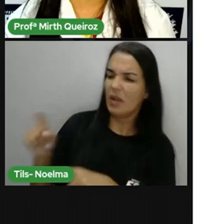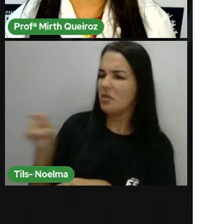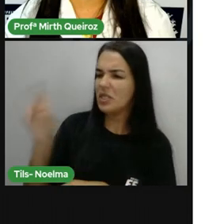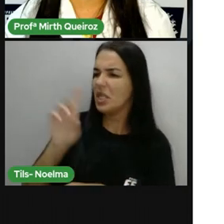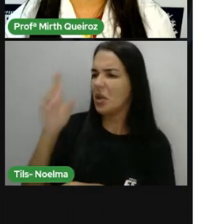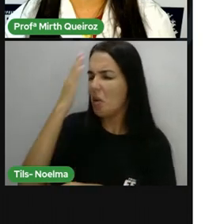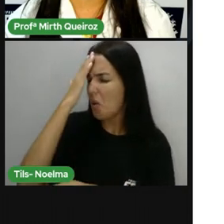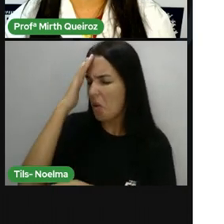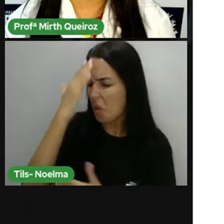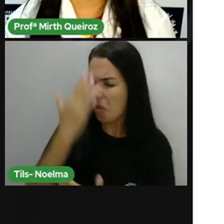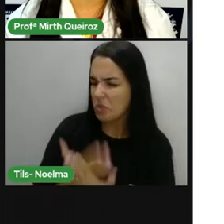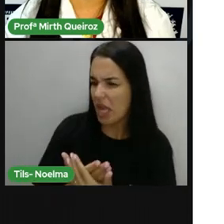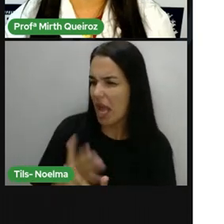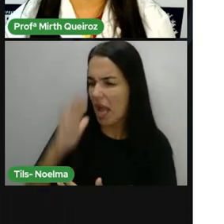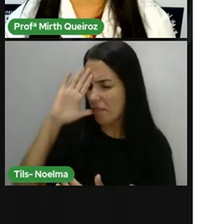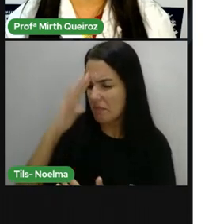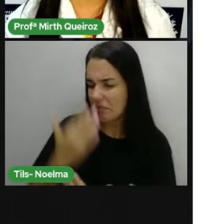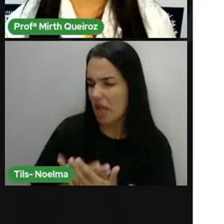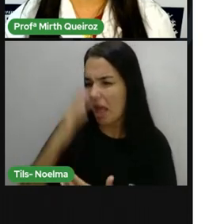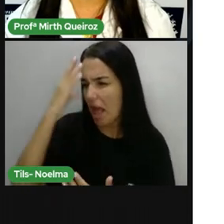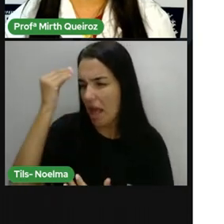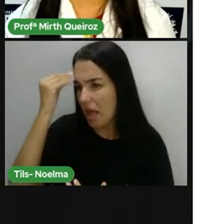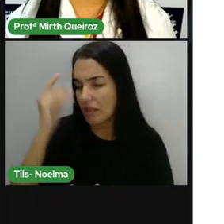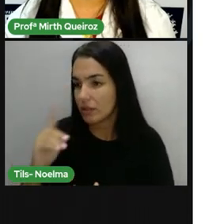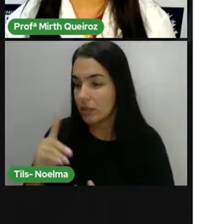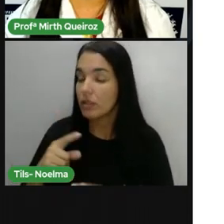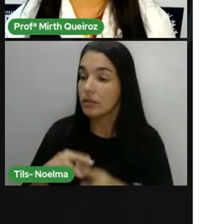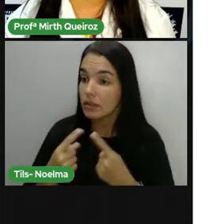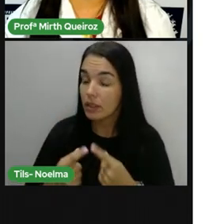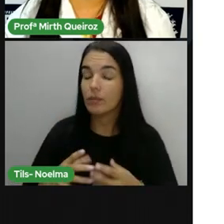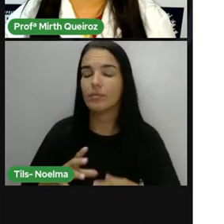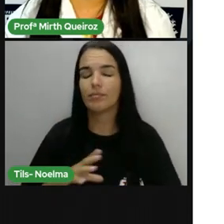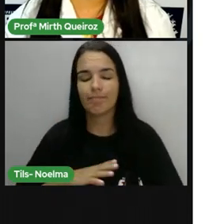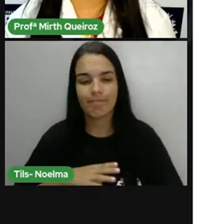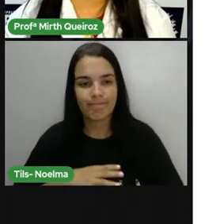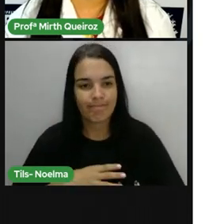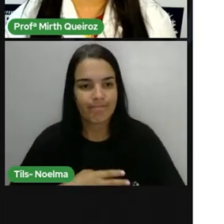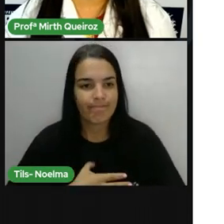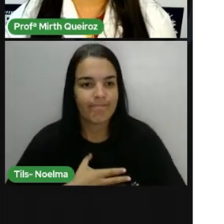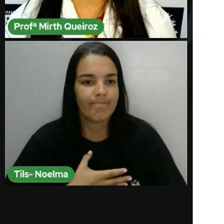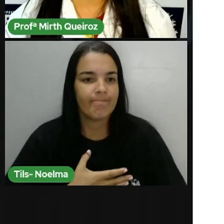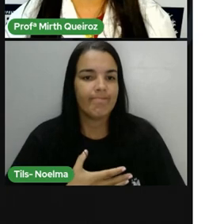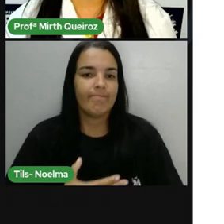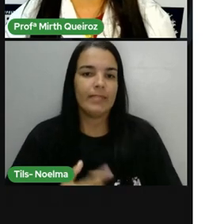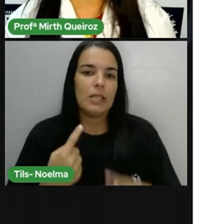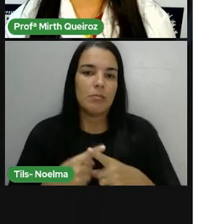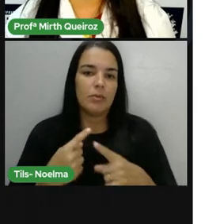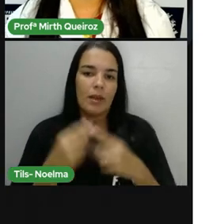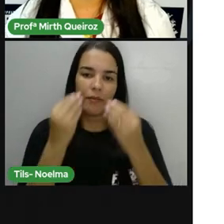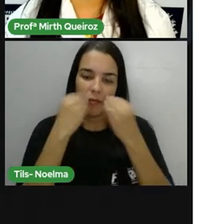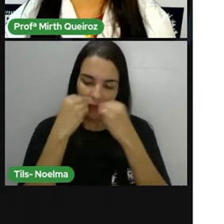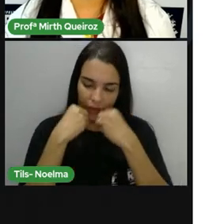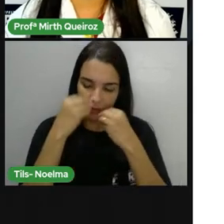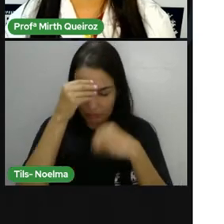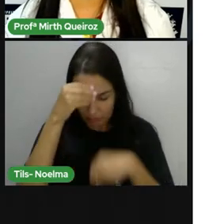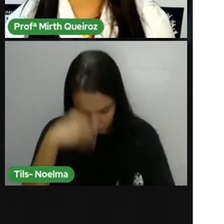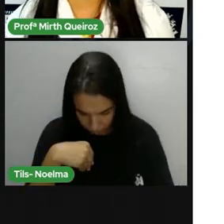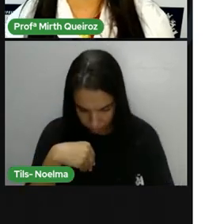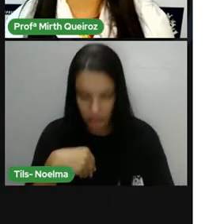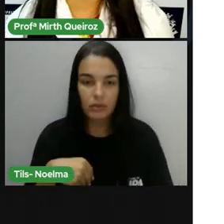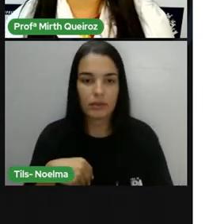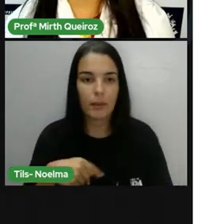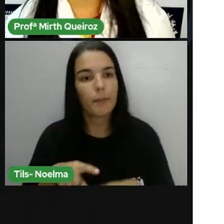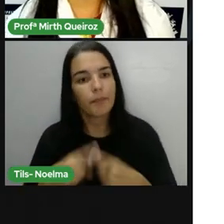gente não pode, que a gente não pode, que a gente não pode, a gente consegue fazer as coisas por não ter essas pessoas para desanimar a gente. Então,